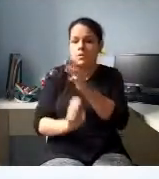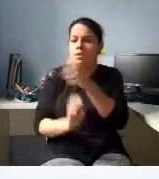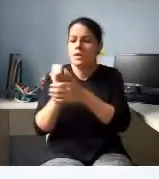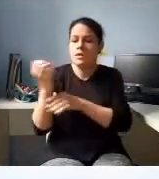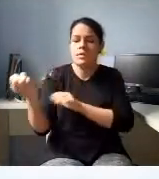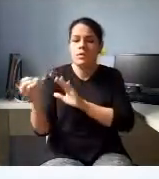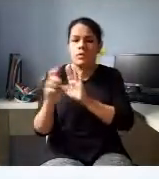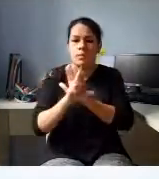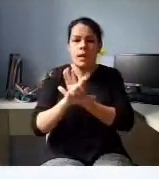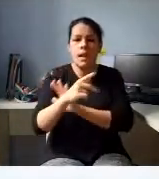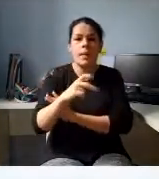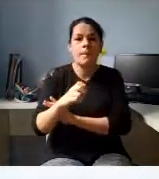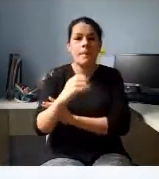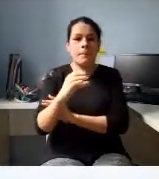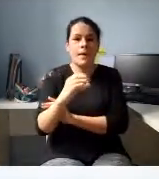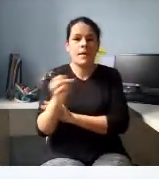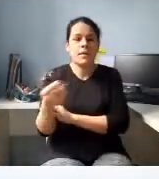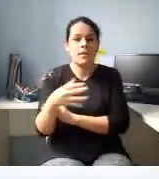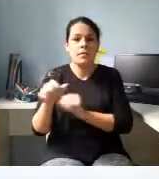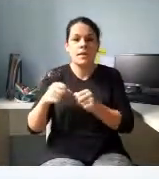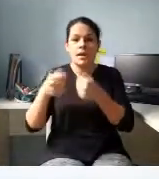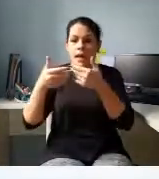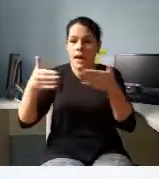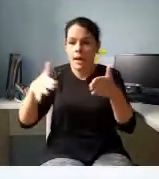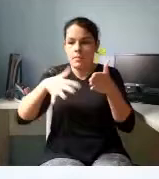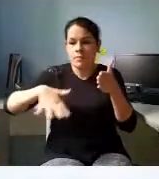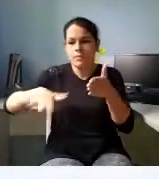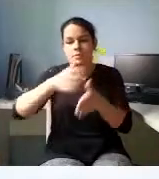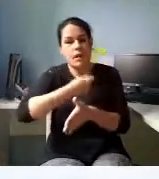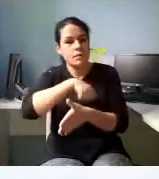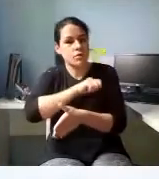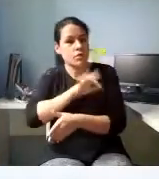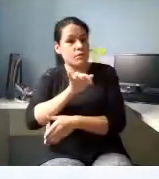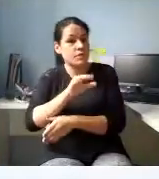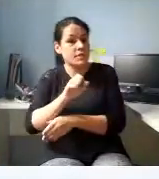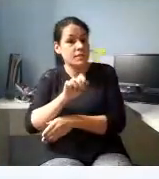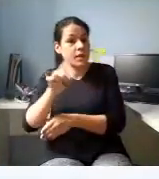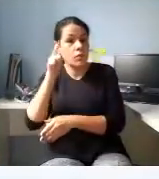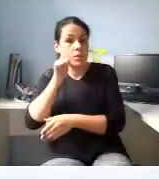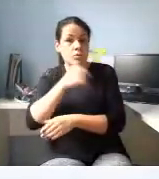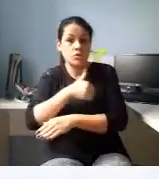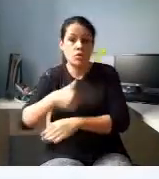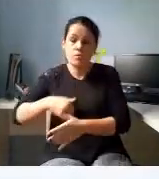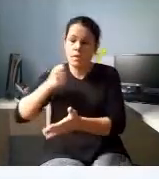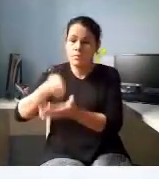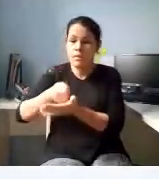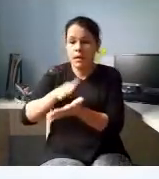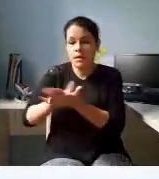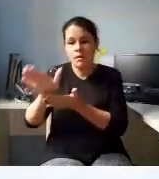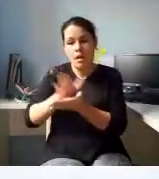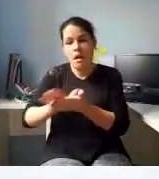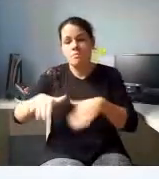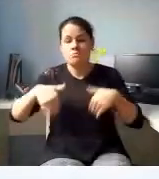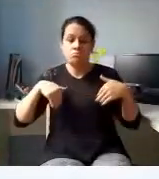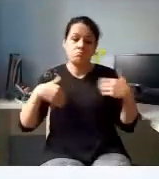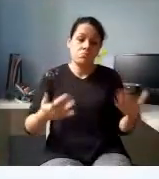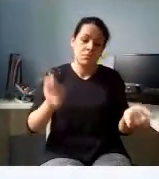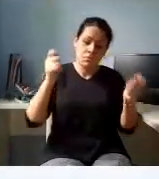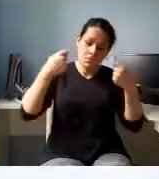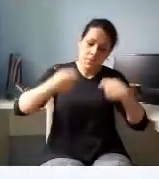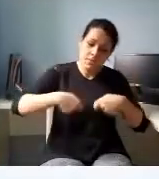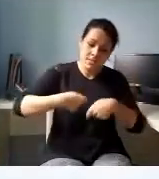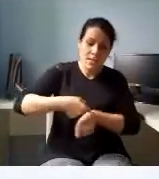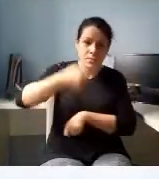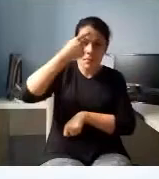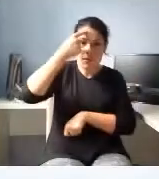um mecanismo que possa abrir um espaço fiscal para que o governo possa fazer esse gasto. sim, Então, é necessário pensar também nesse